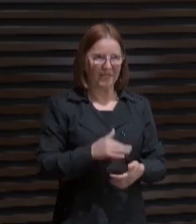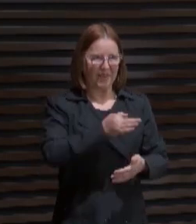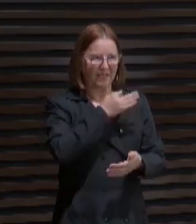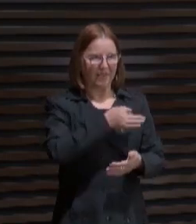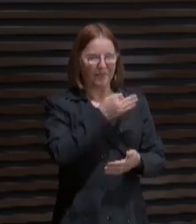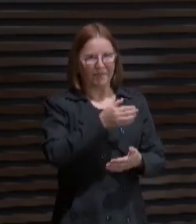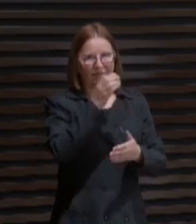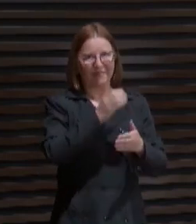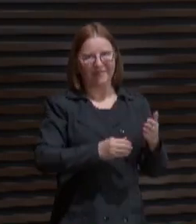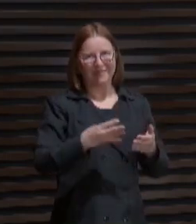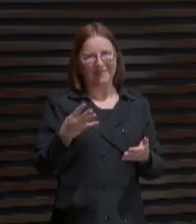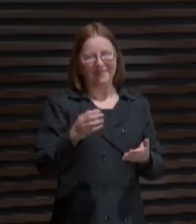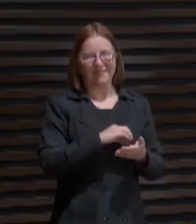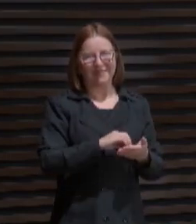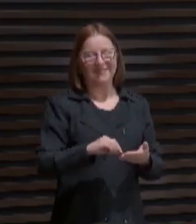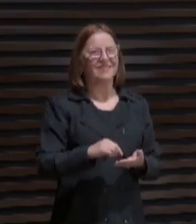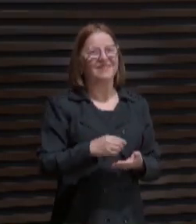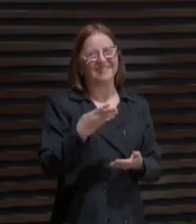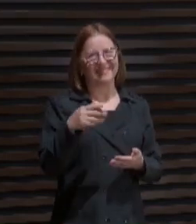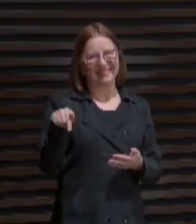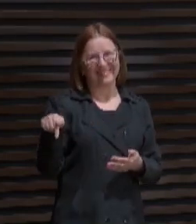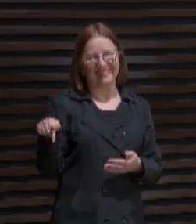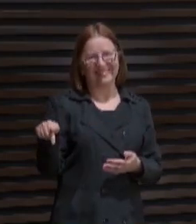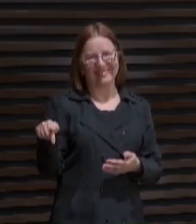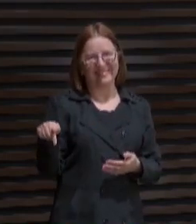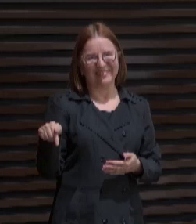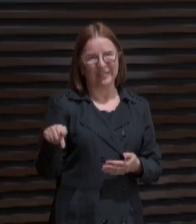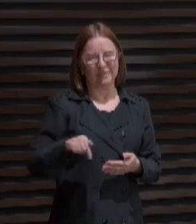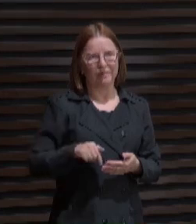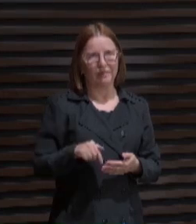Filipenses 4, 47.